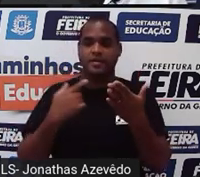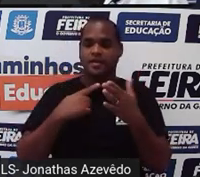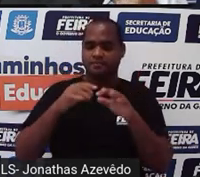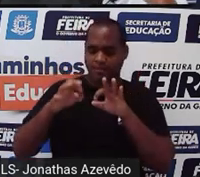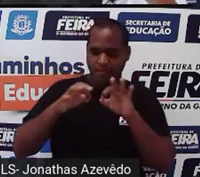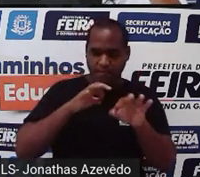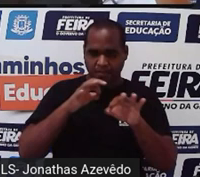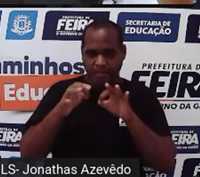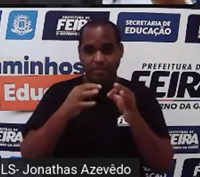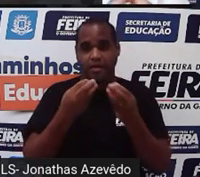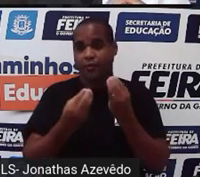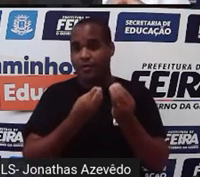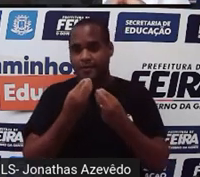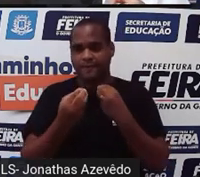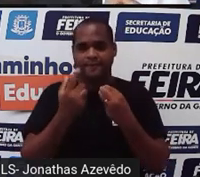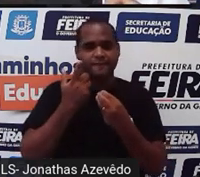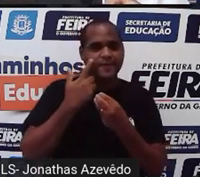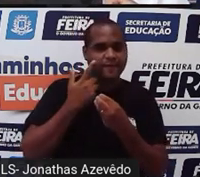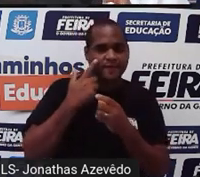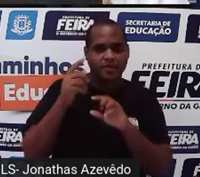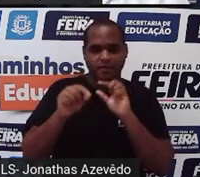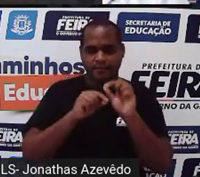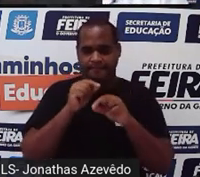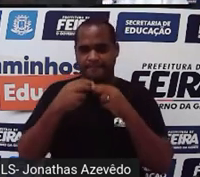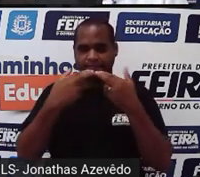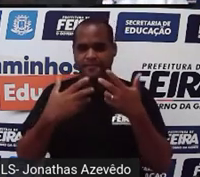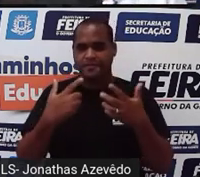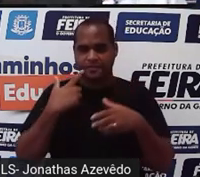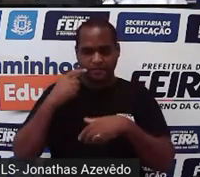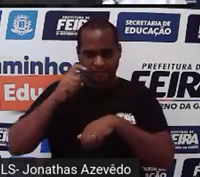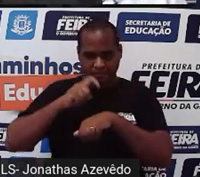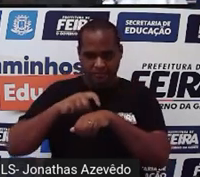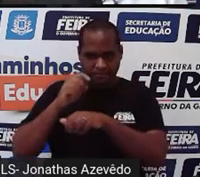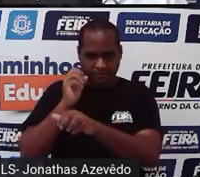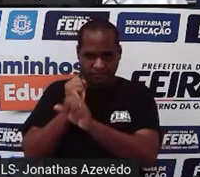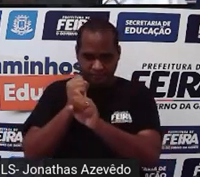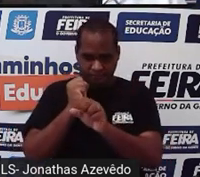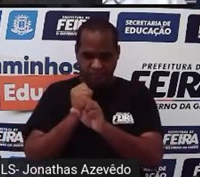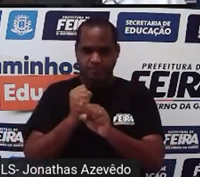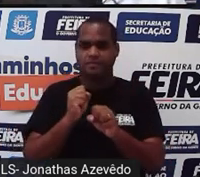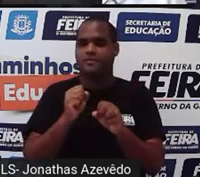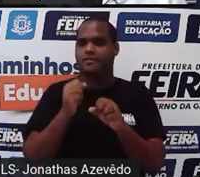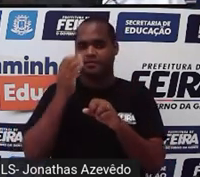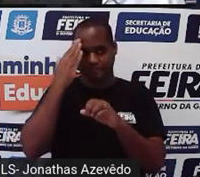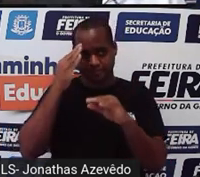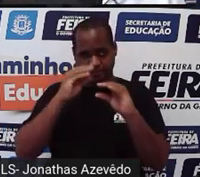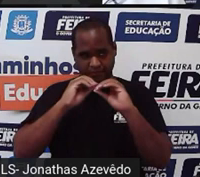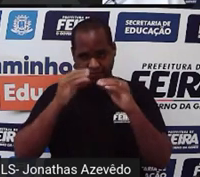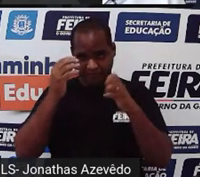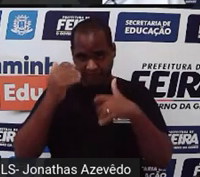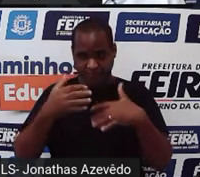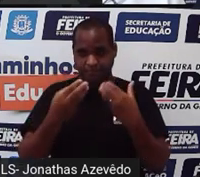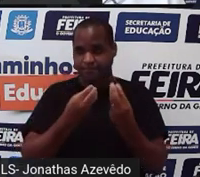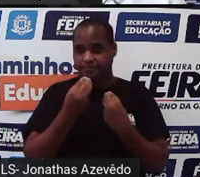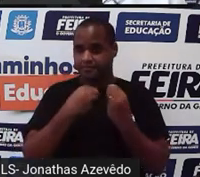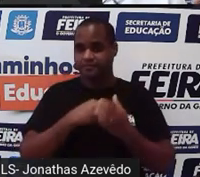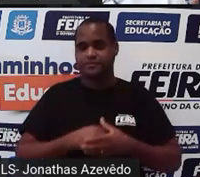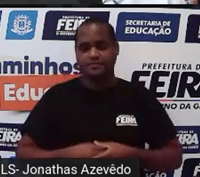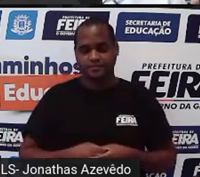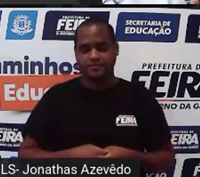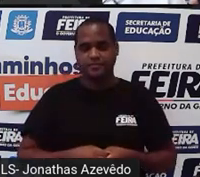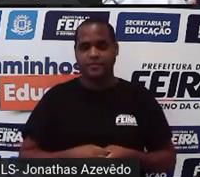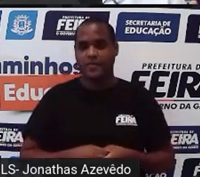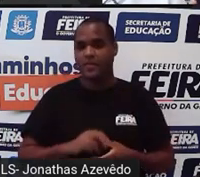fazendo pra gente ver como funciona mesmo na hora do cálculo e entender mesmo de fato tá bom